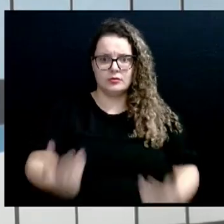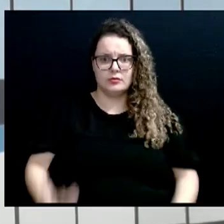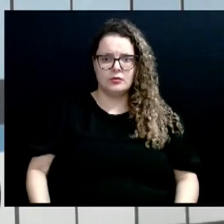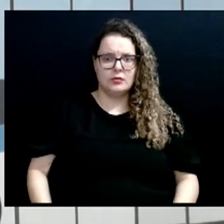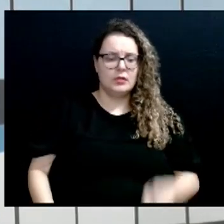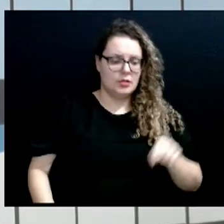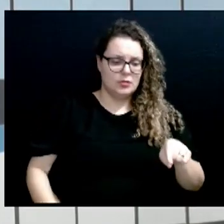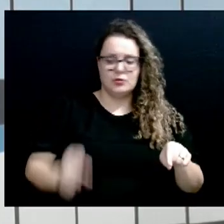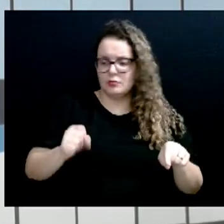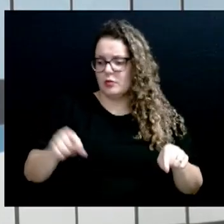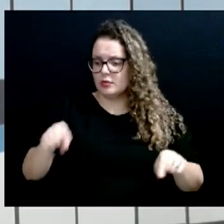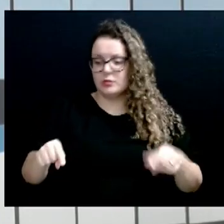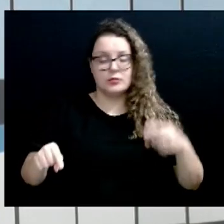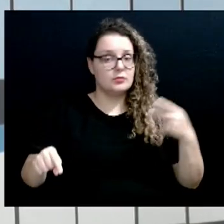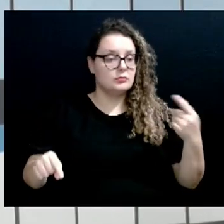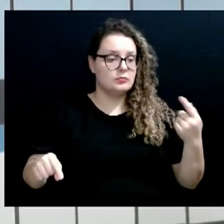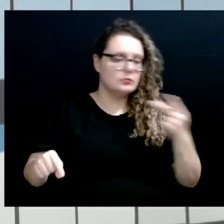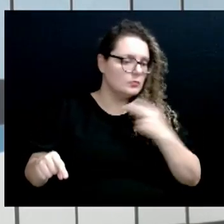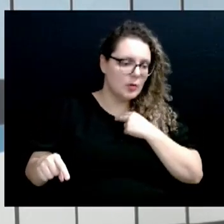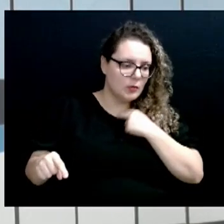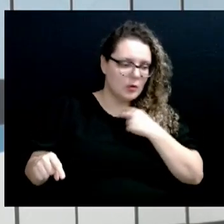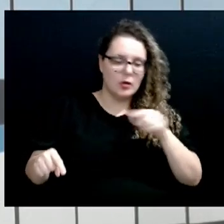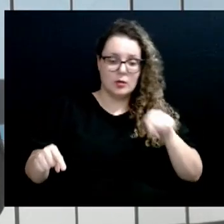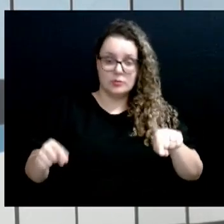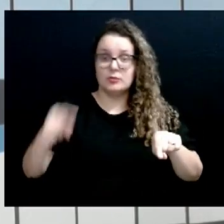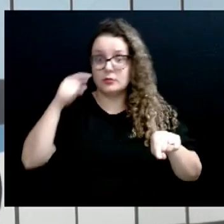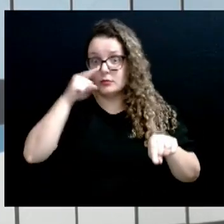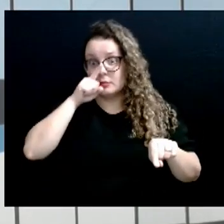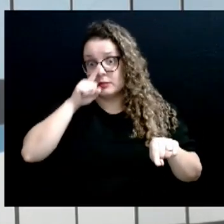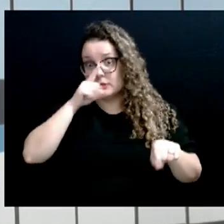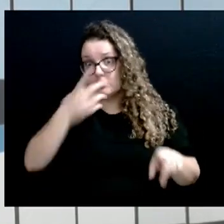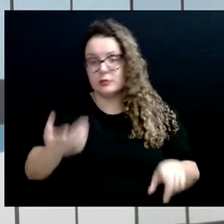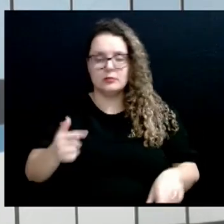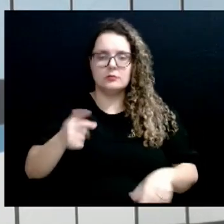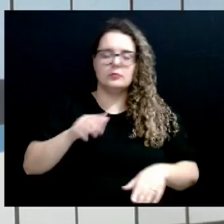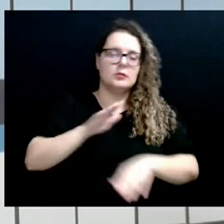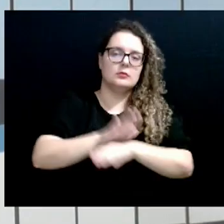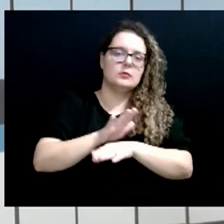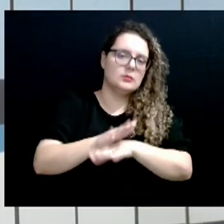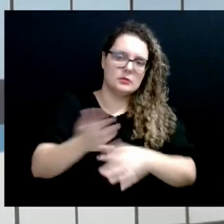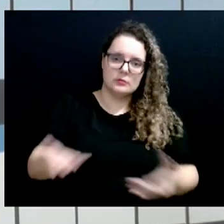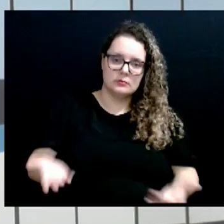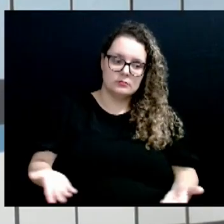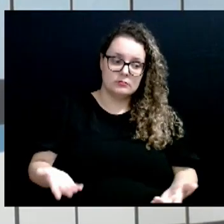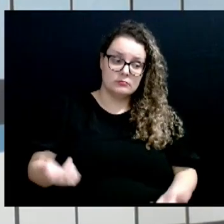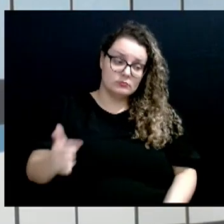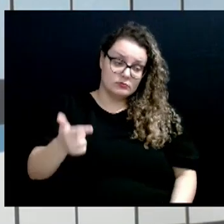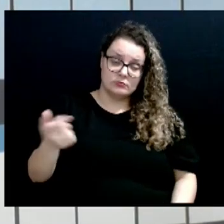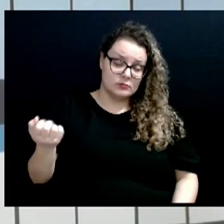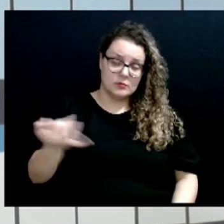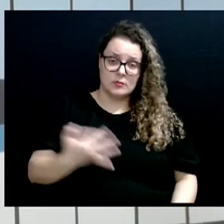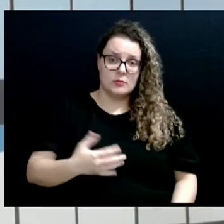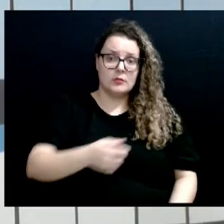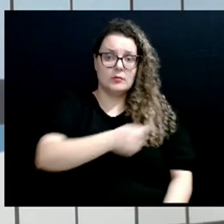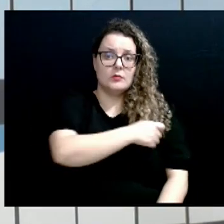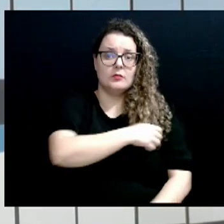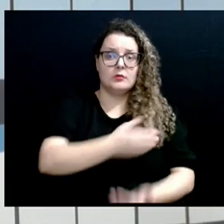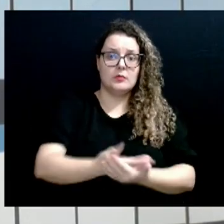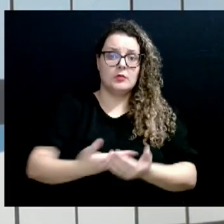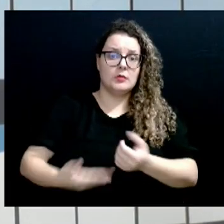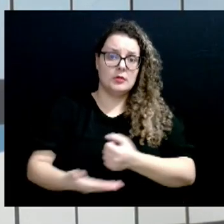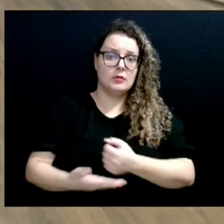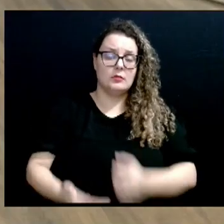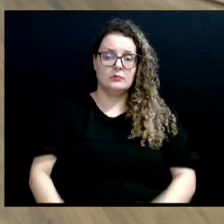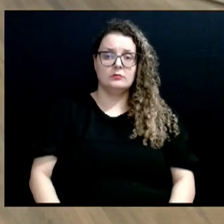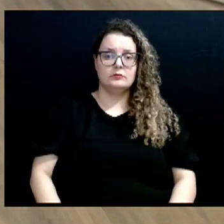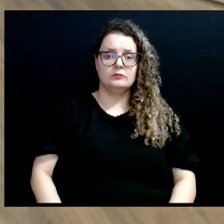é perigoso, não vai ter esse assessoramento ali, porque não tem mais quantidade mínima de aula. Doutor,